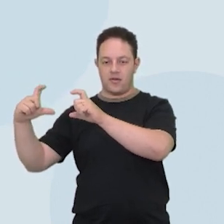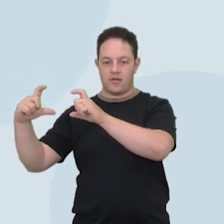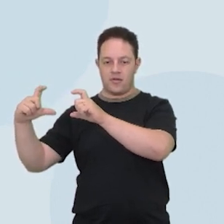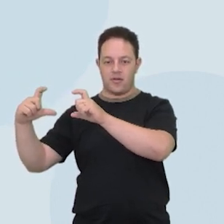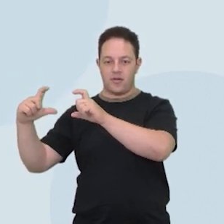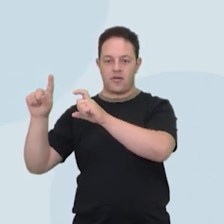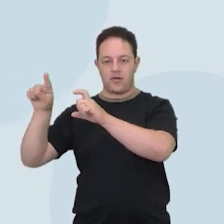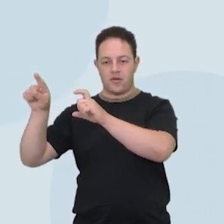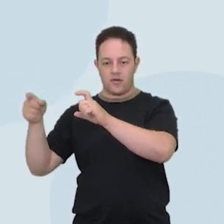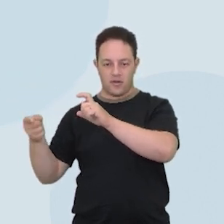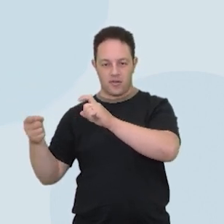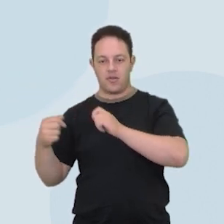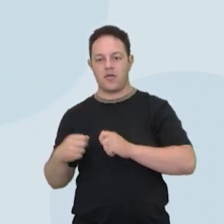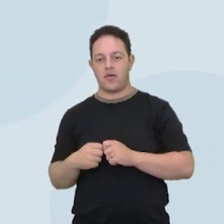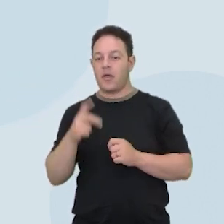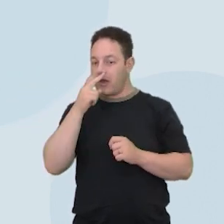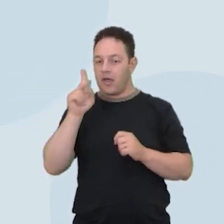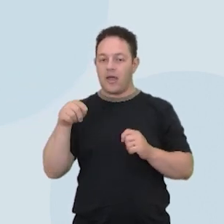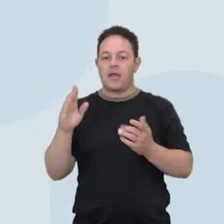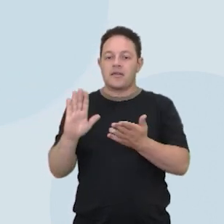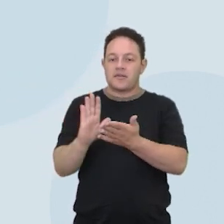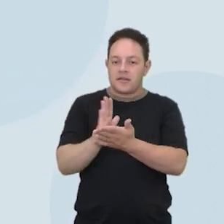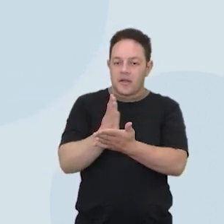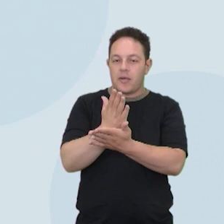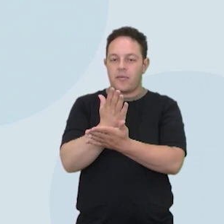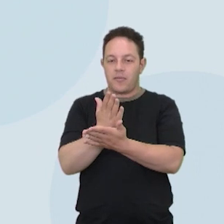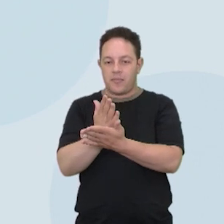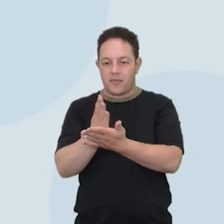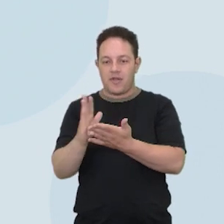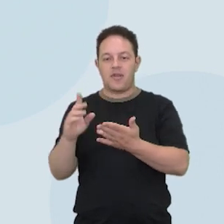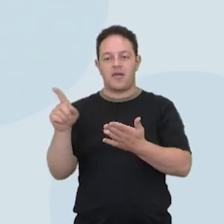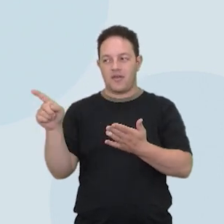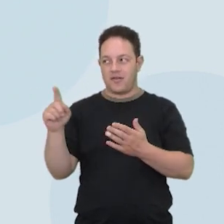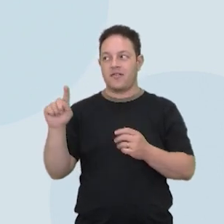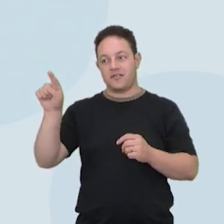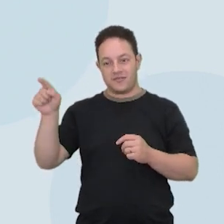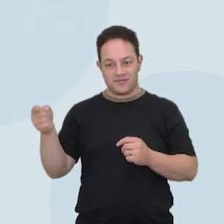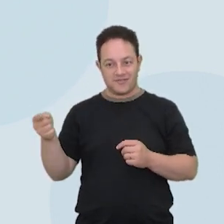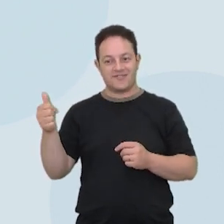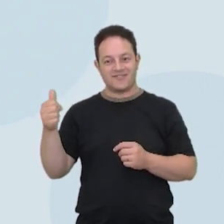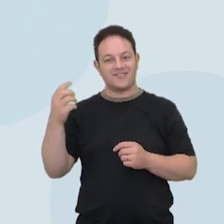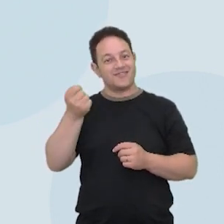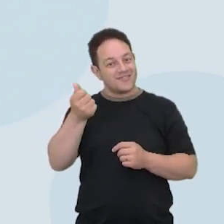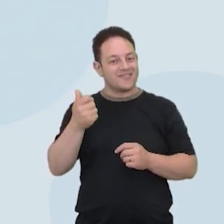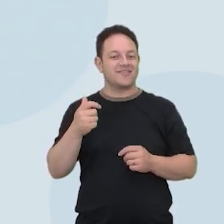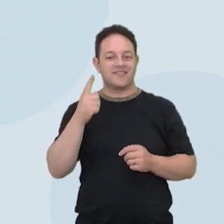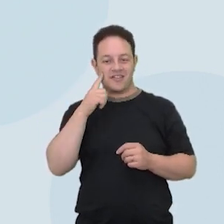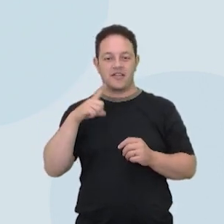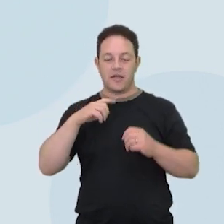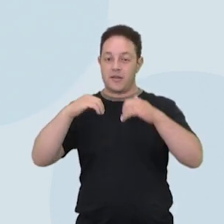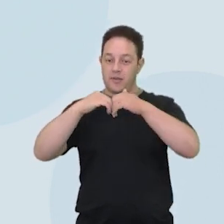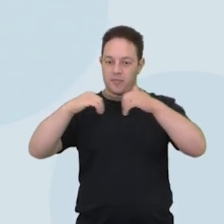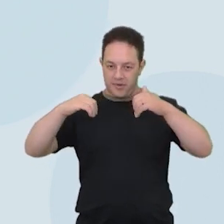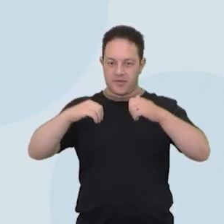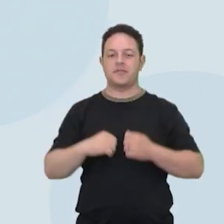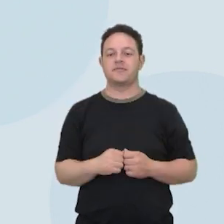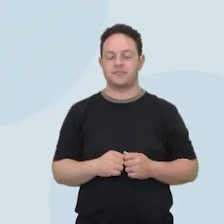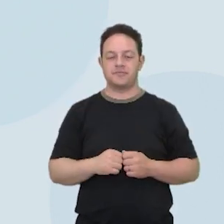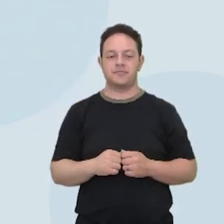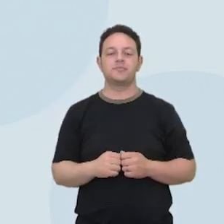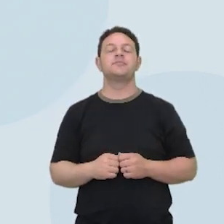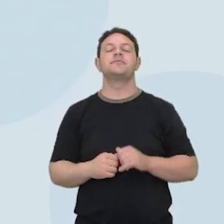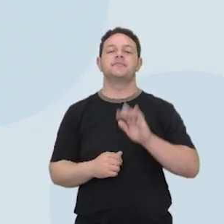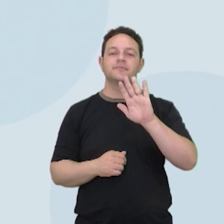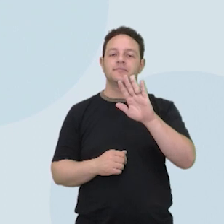É isso, professor? Fiz certinho? Certo. Ah, esqueci de fechar parênteses. Foi quase certo, gente. Bom, aí